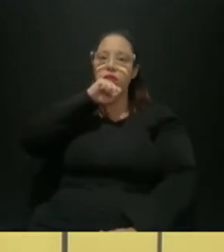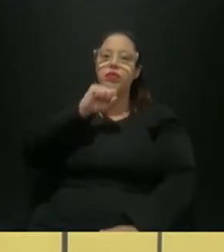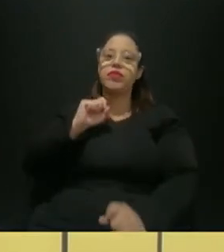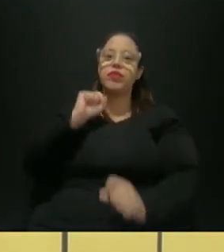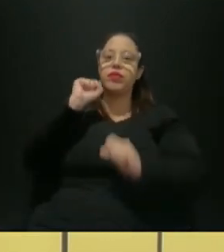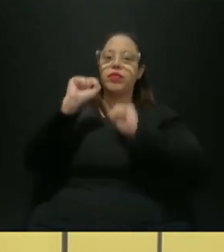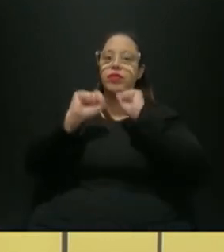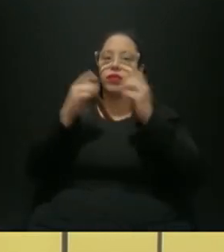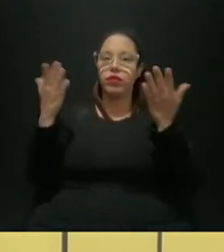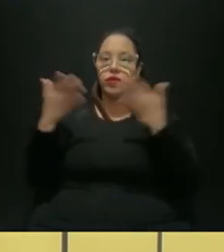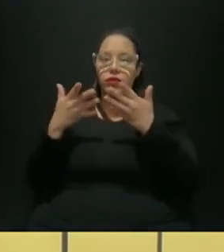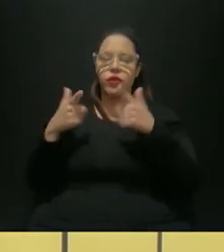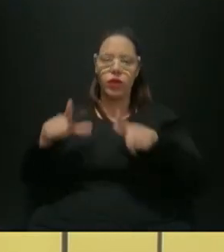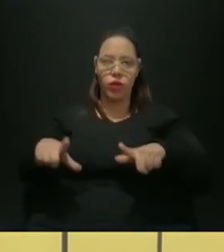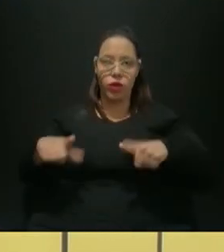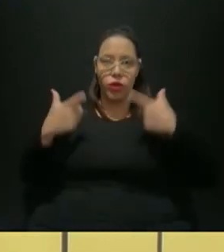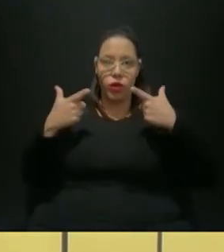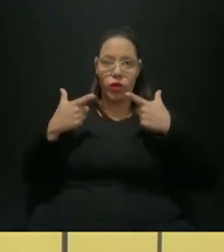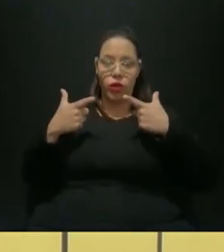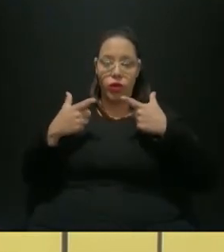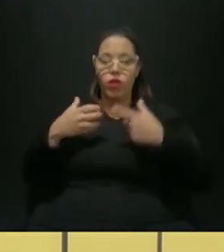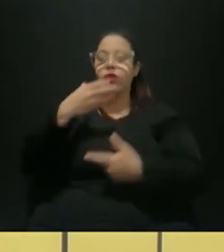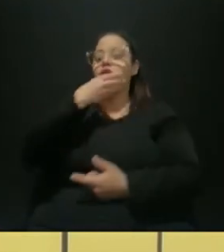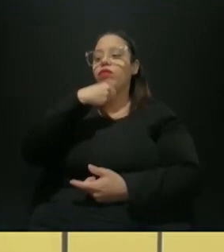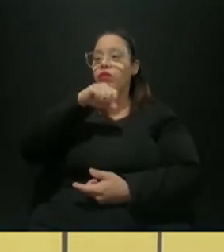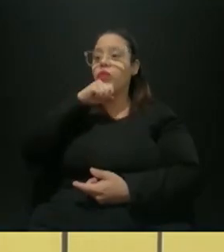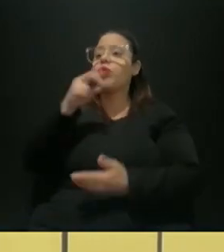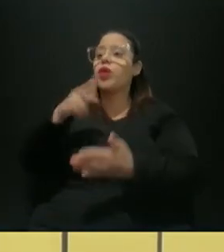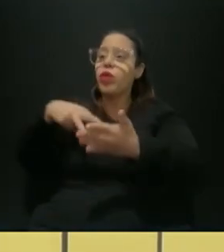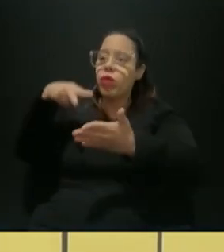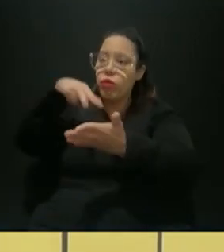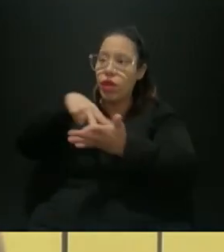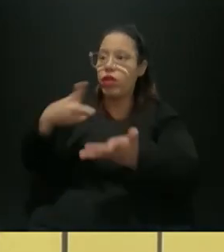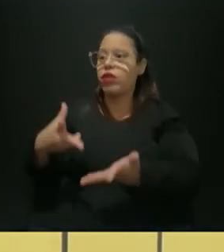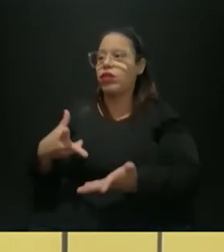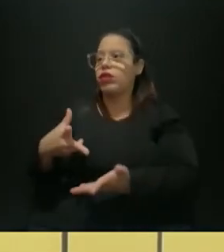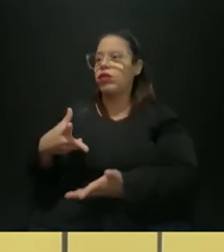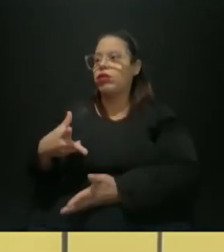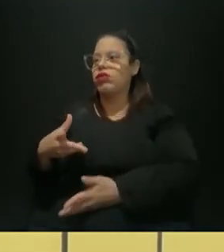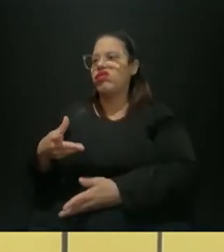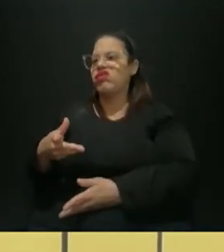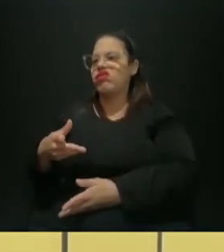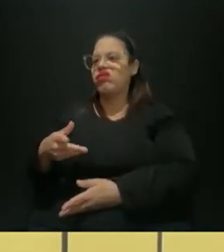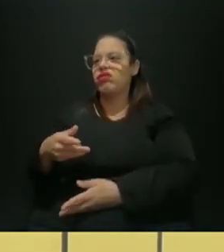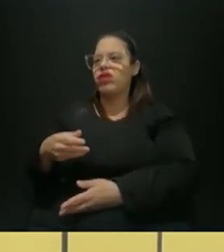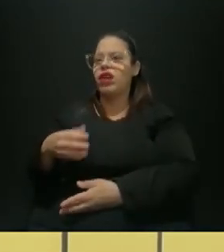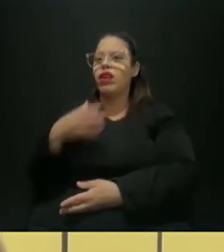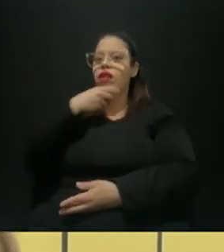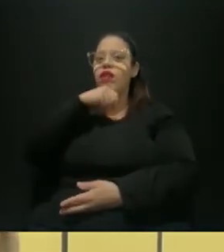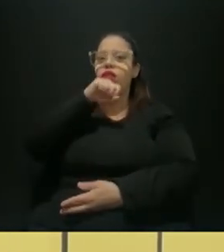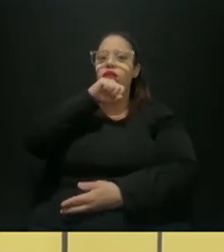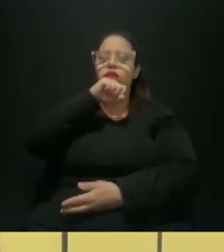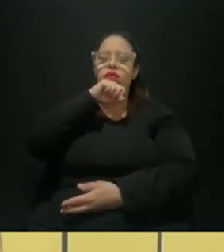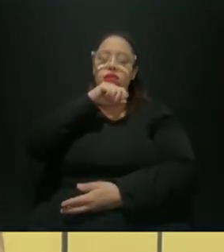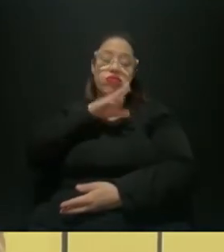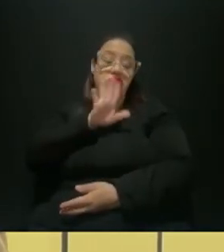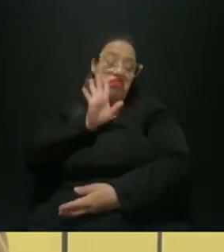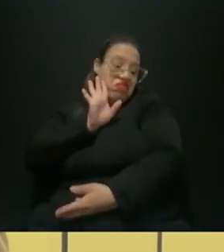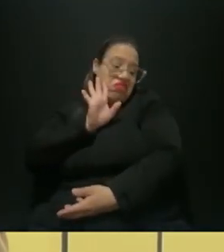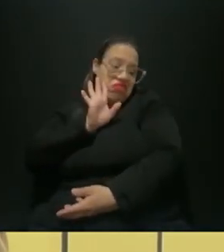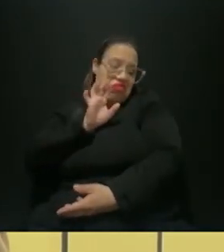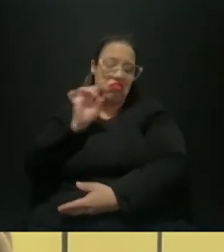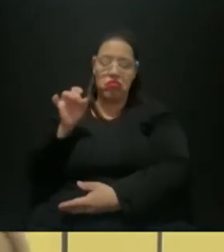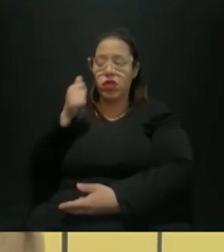muito e recuperando essa presença do pai com os filhos. Porque houve uma época que parecia que só a mãe tinha que cuidar dos filhos. E isso é ruim, porque